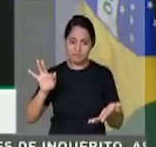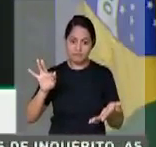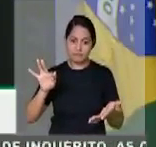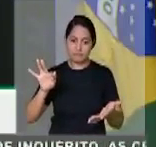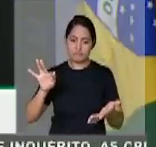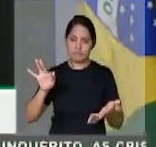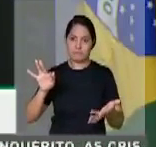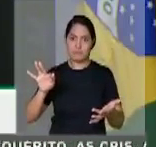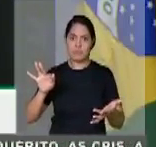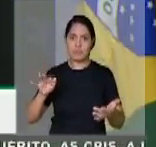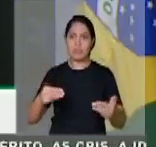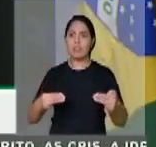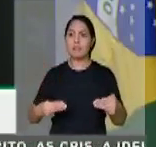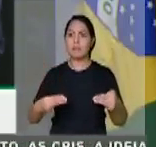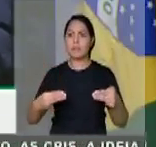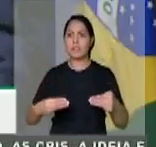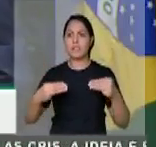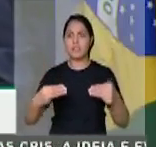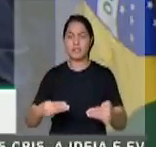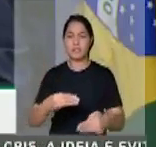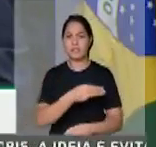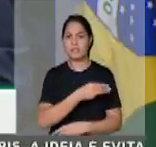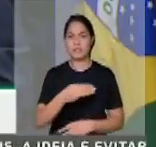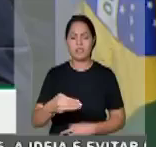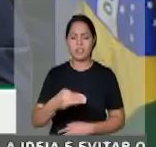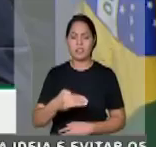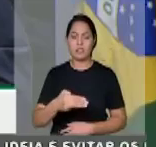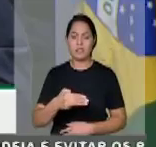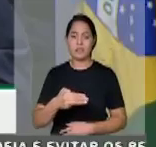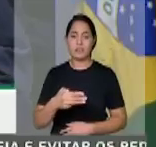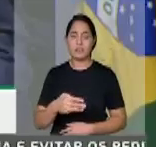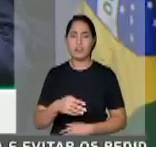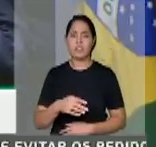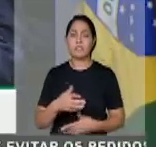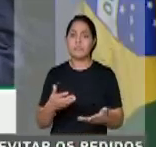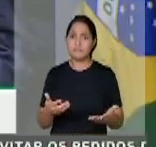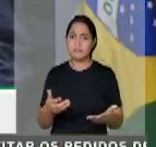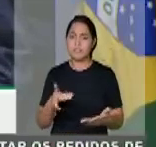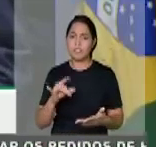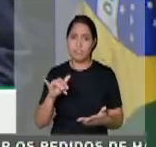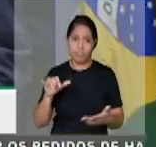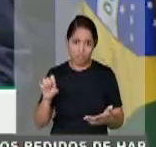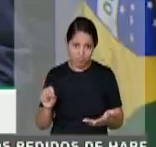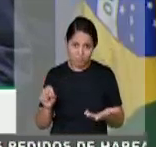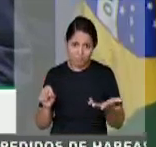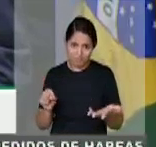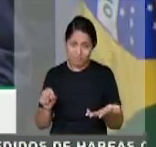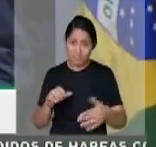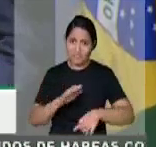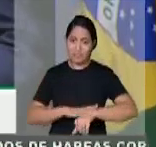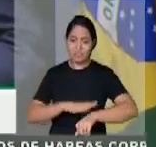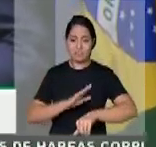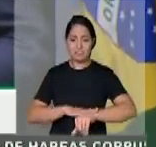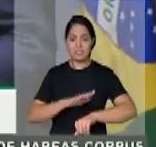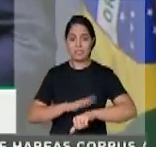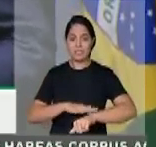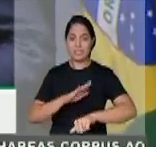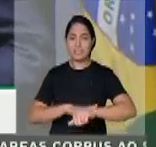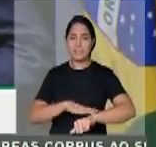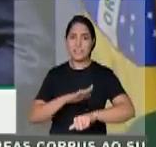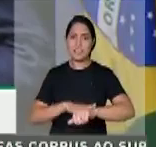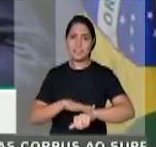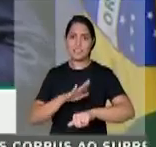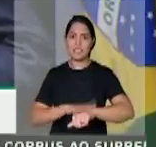ministro Audrey Dias Toffoli. No momento em que o